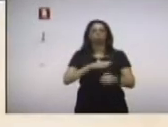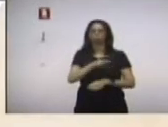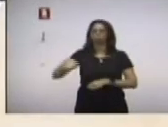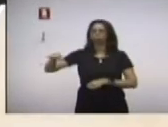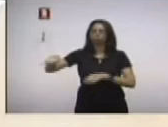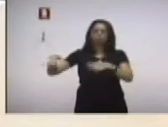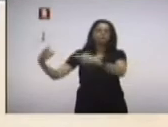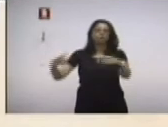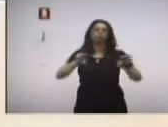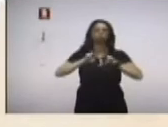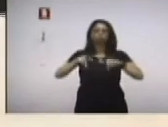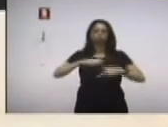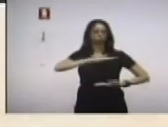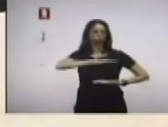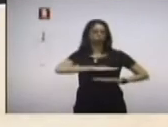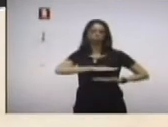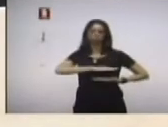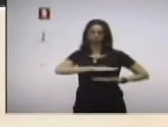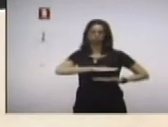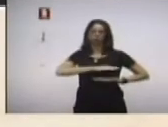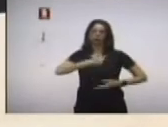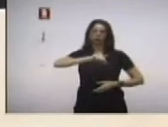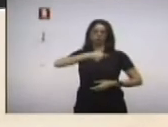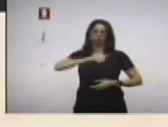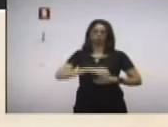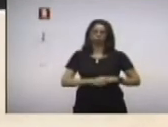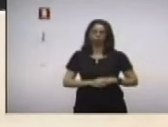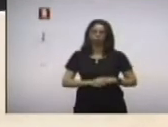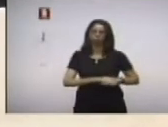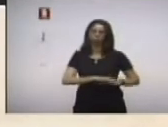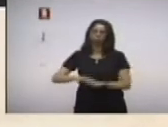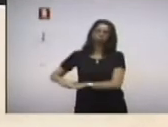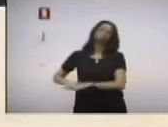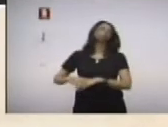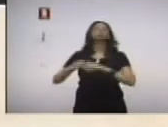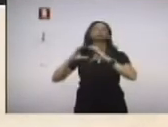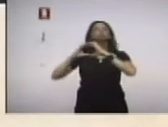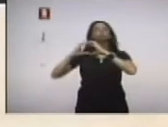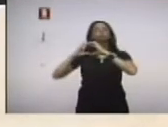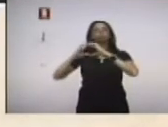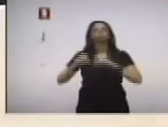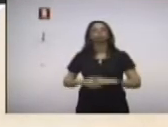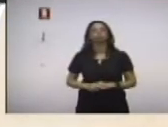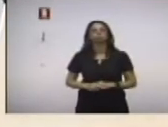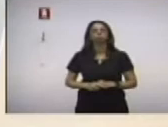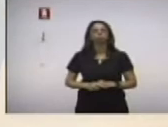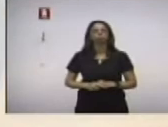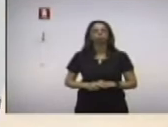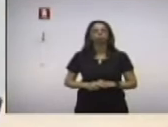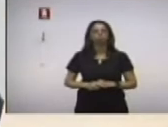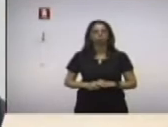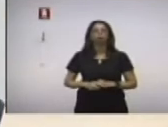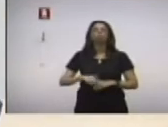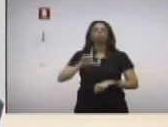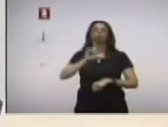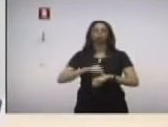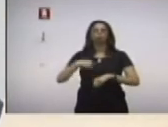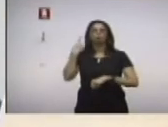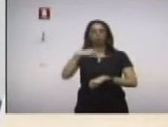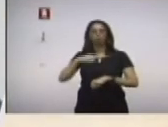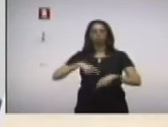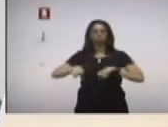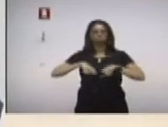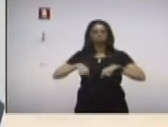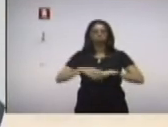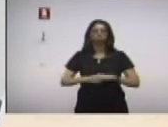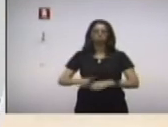exame de mamografia o número 1061 do Vereador Zé coco sugere executivo estudos para redução de jornada de trabalho dos servidores